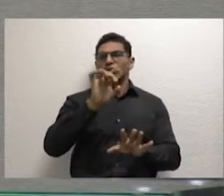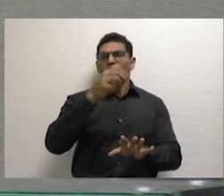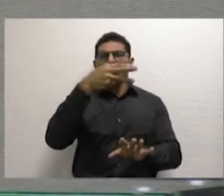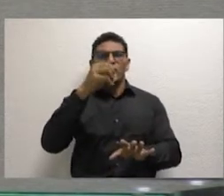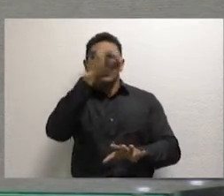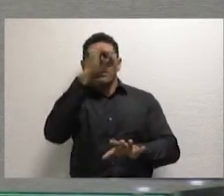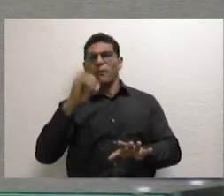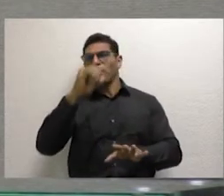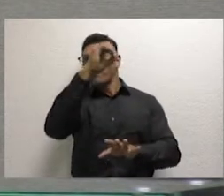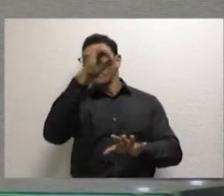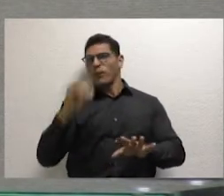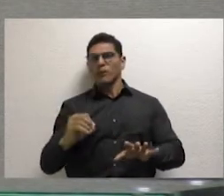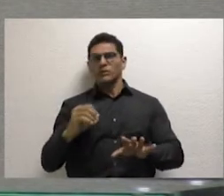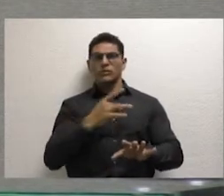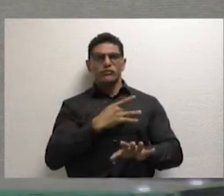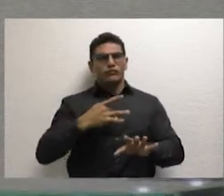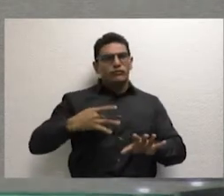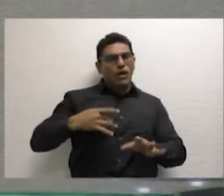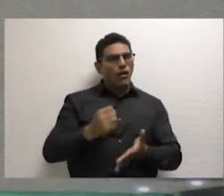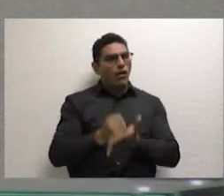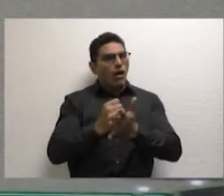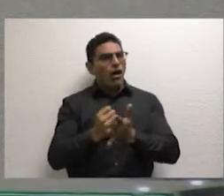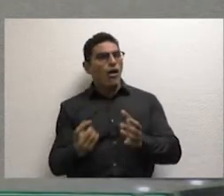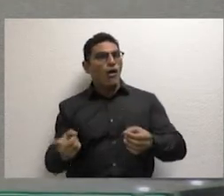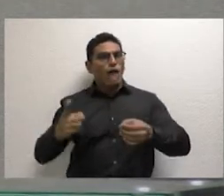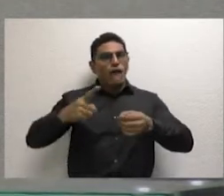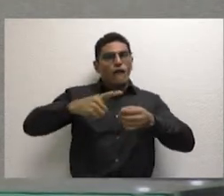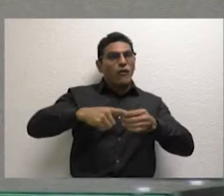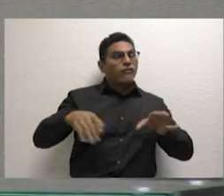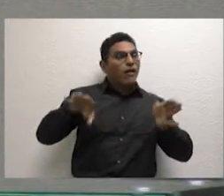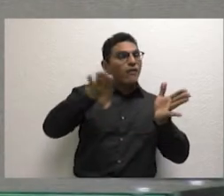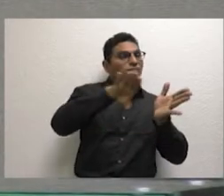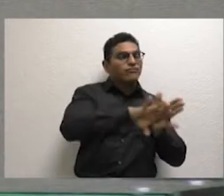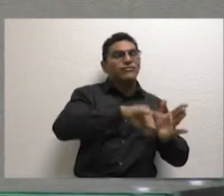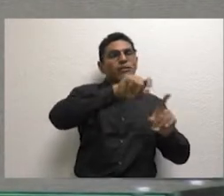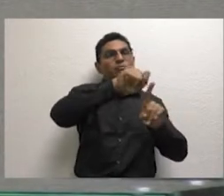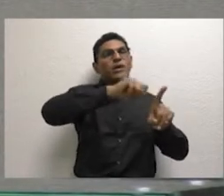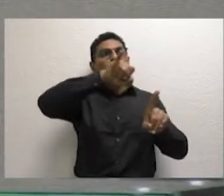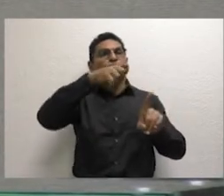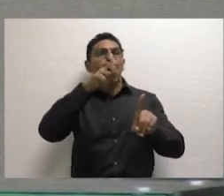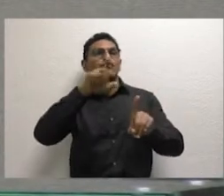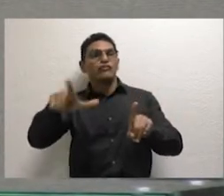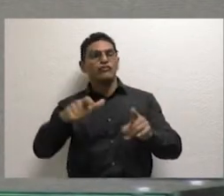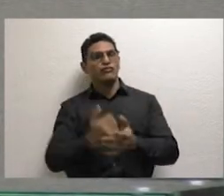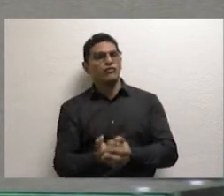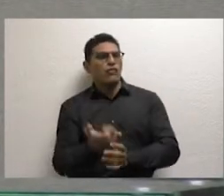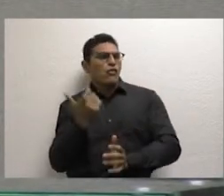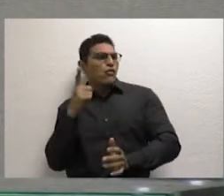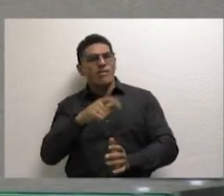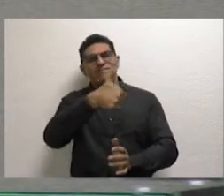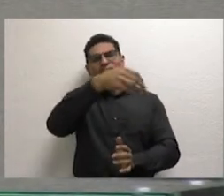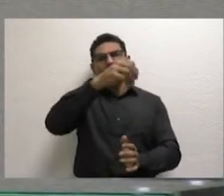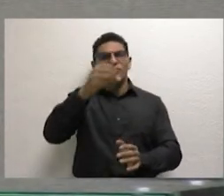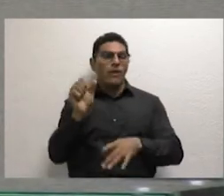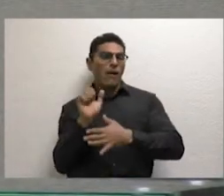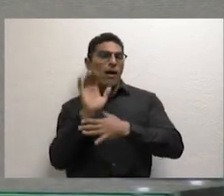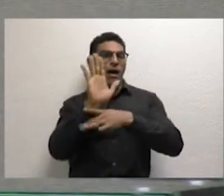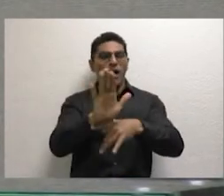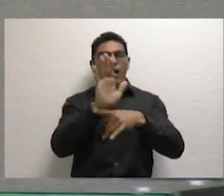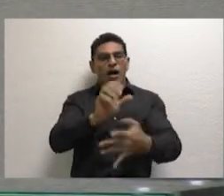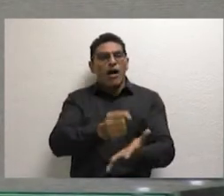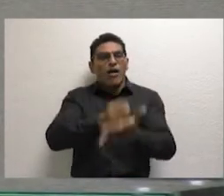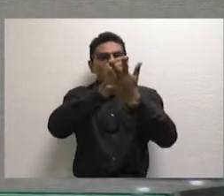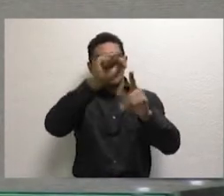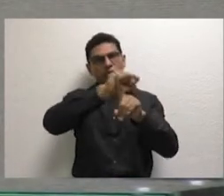% da sua capacidade agora vai voltar até julho funcionar com sua capacidade de 100% portanto na plenitude